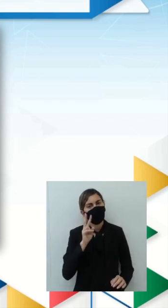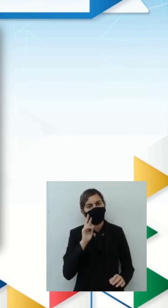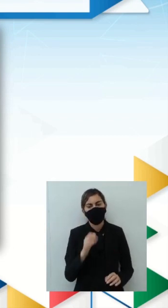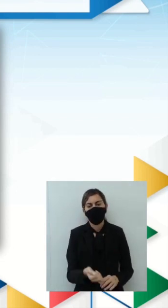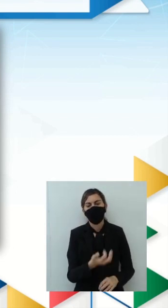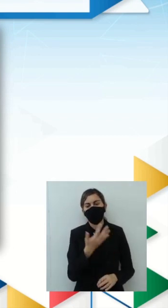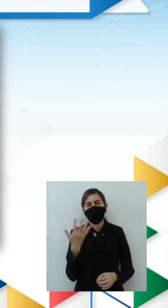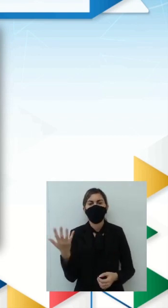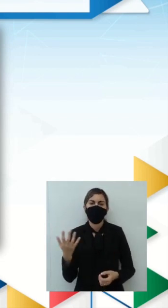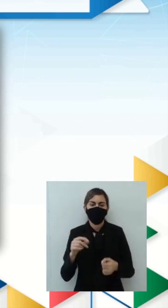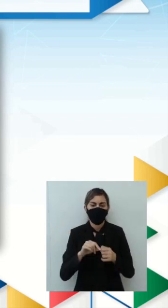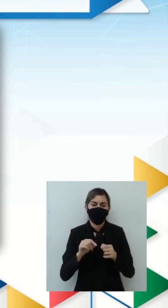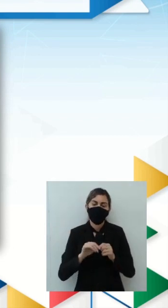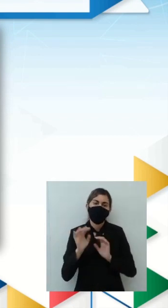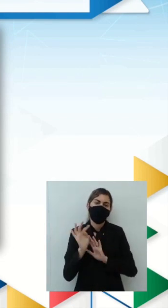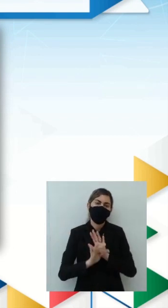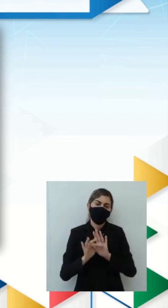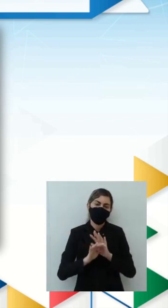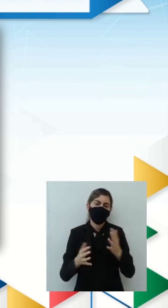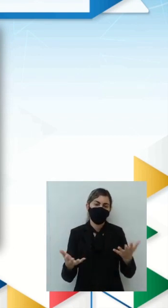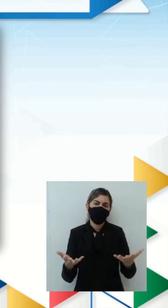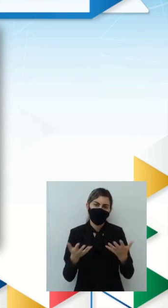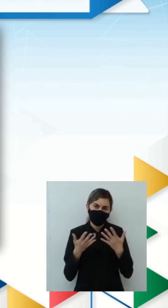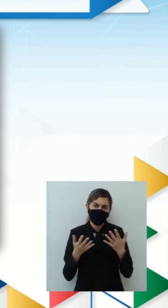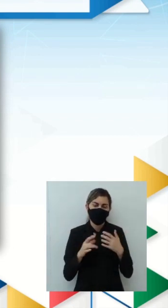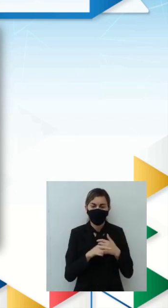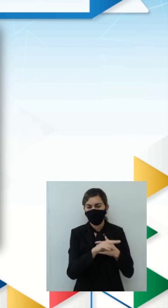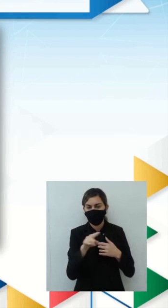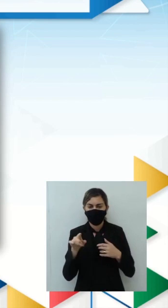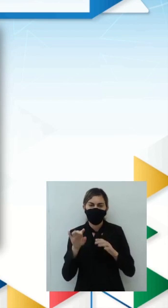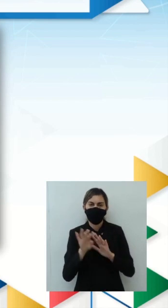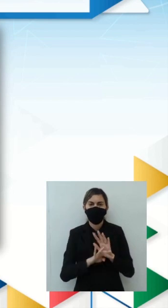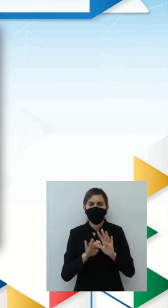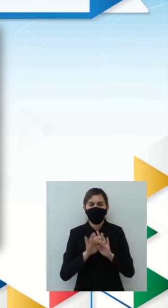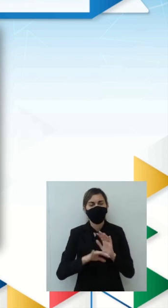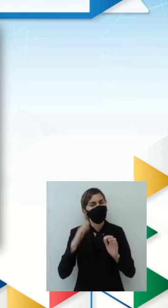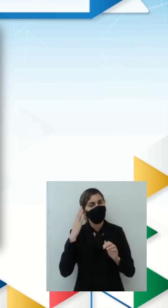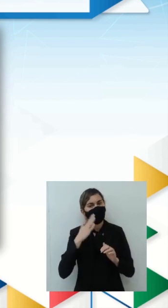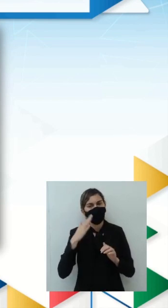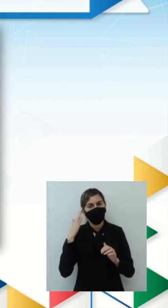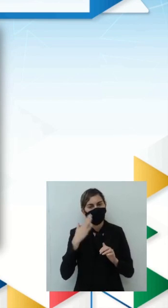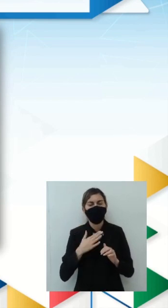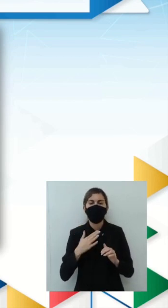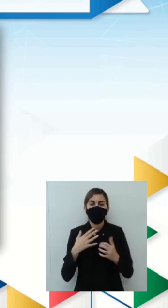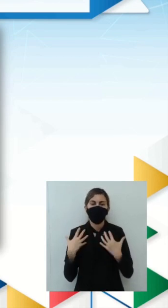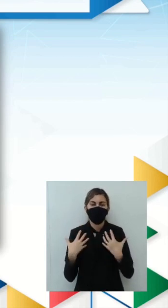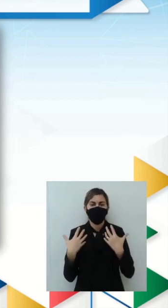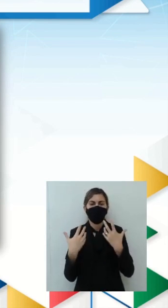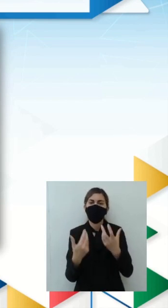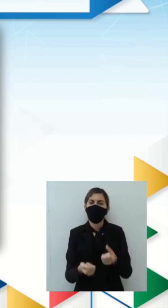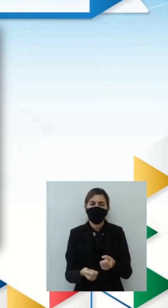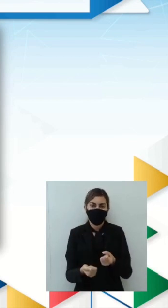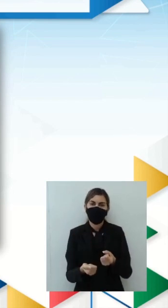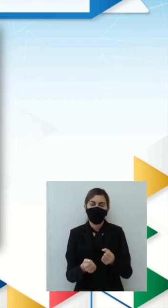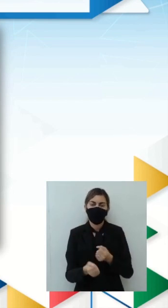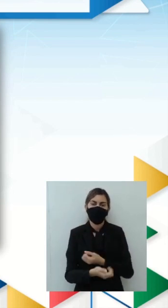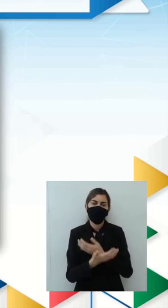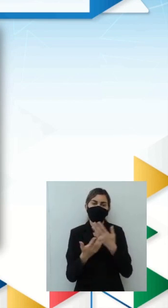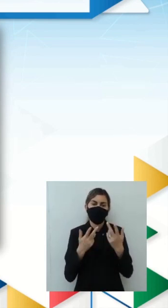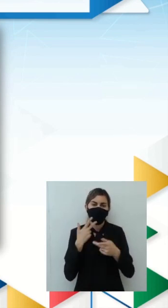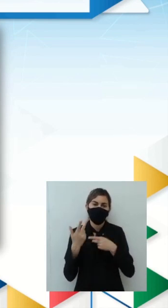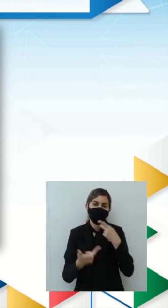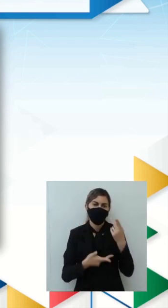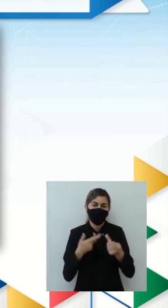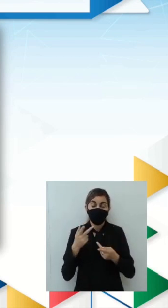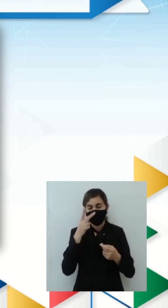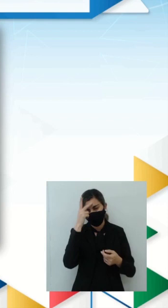gente produz um texto, a gente quer que esse texto seja entendido e seja aceito. Quando eu falar aceito,